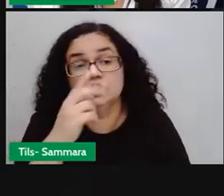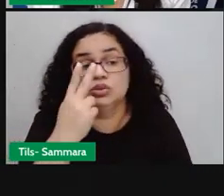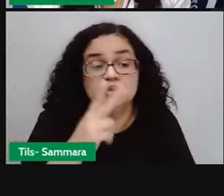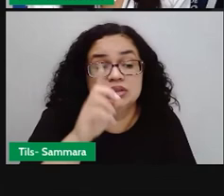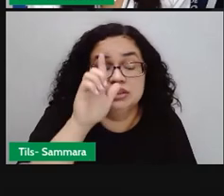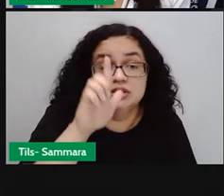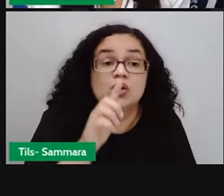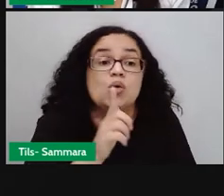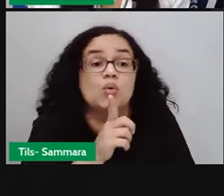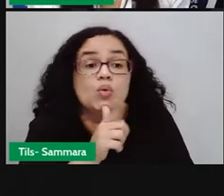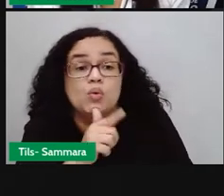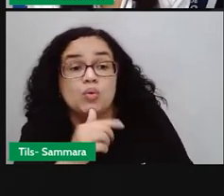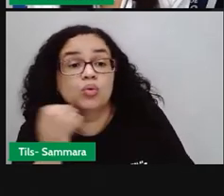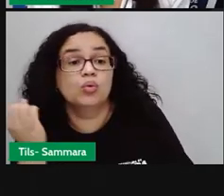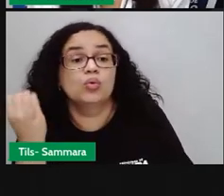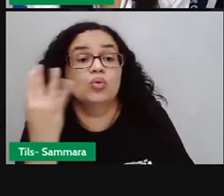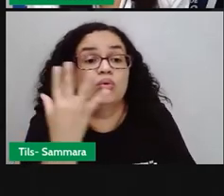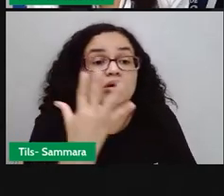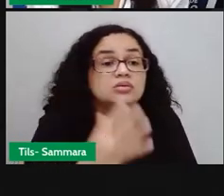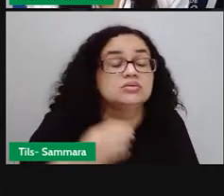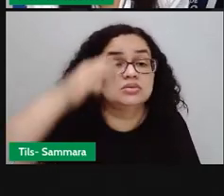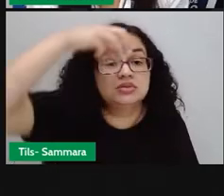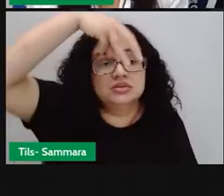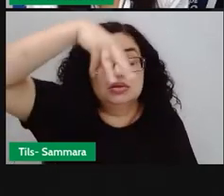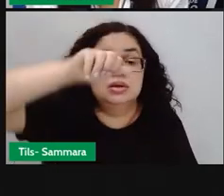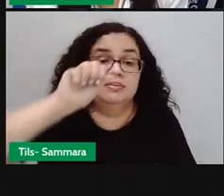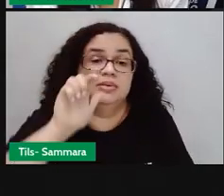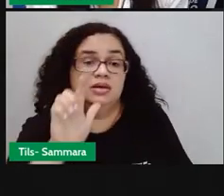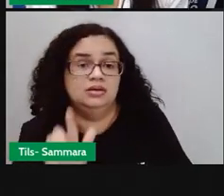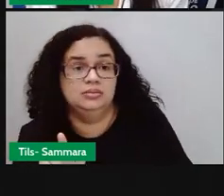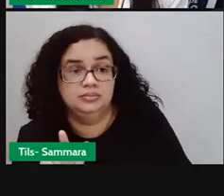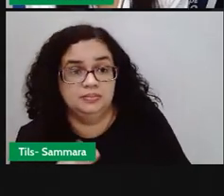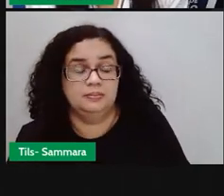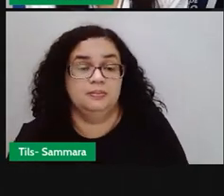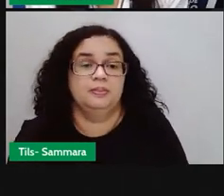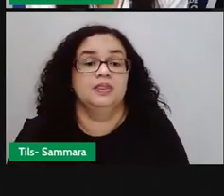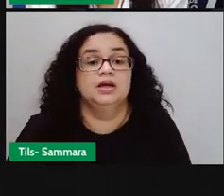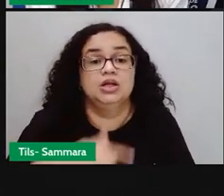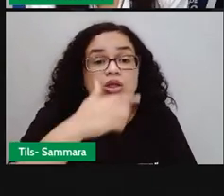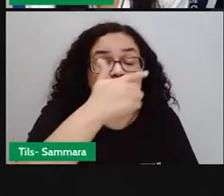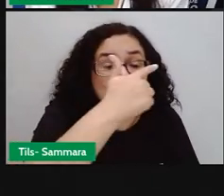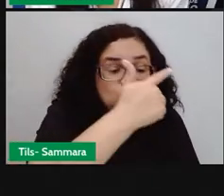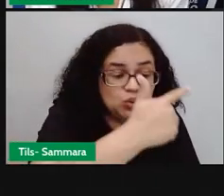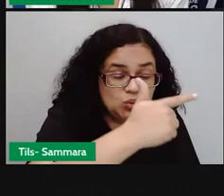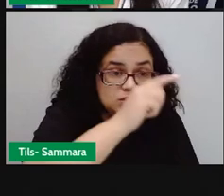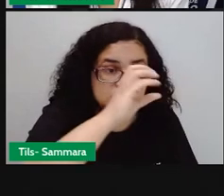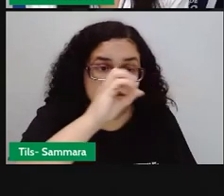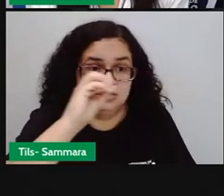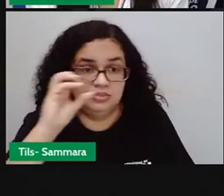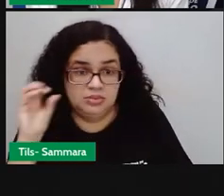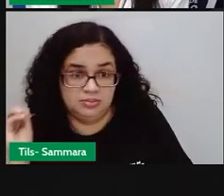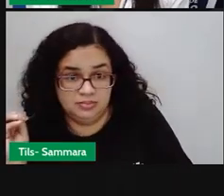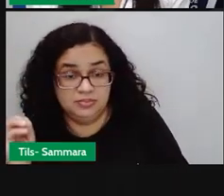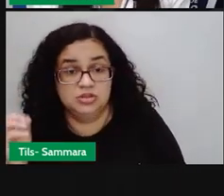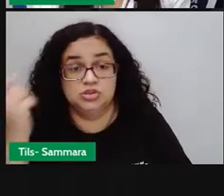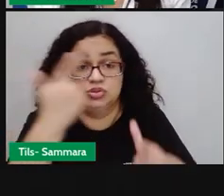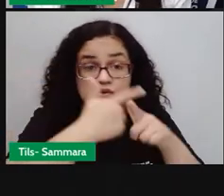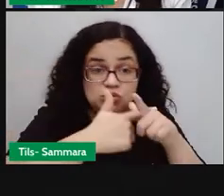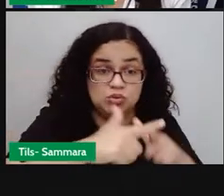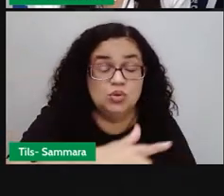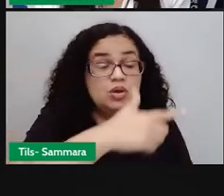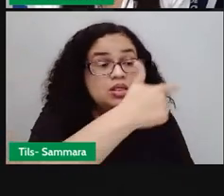litros de água valem quantos ml, quantos mililitros? 2.000. Então, do mesmo jeito, eu vou